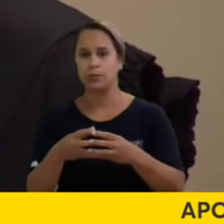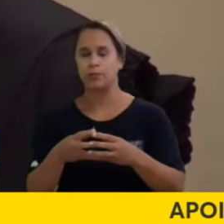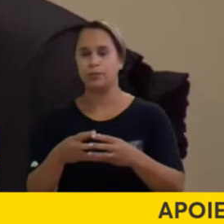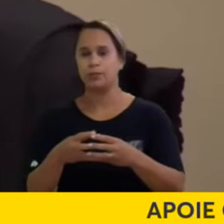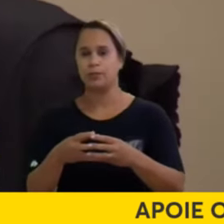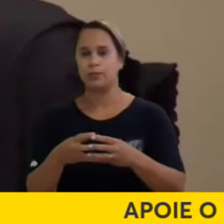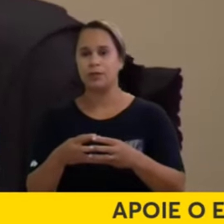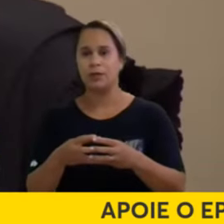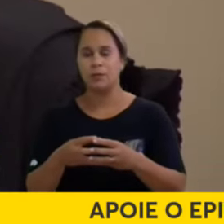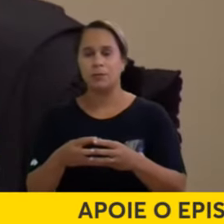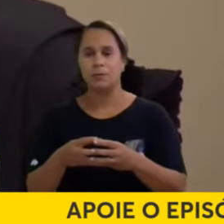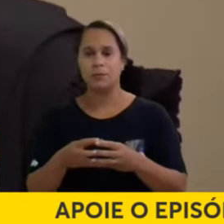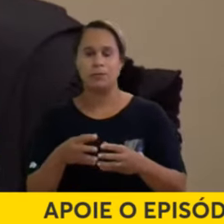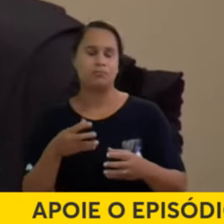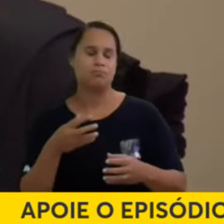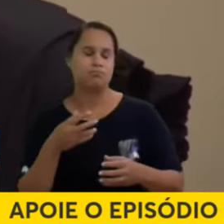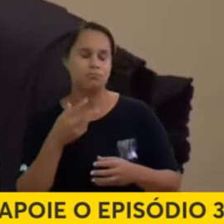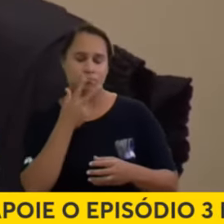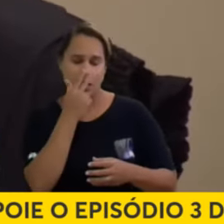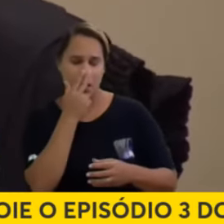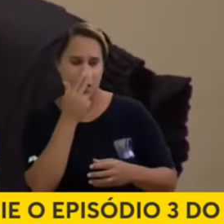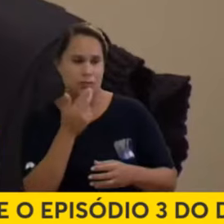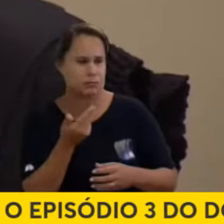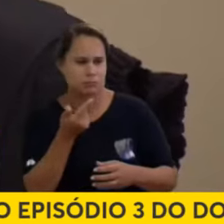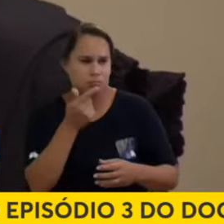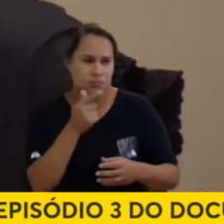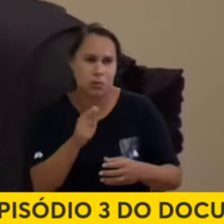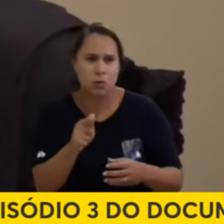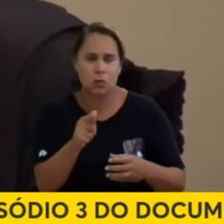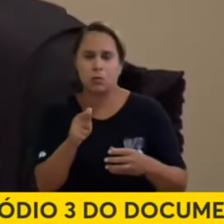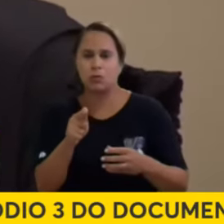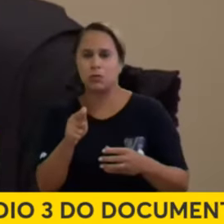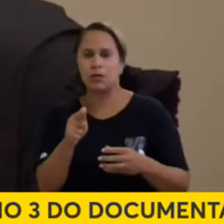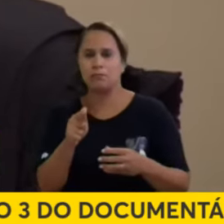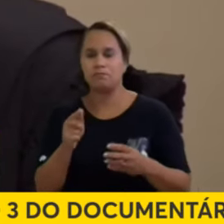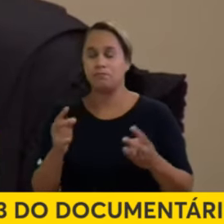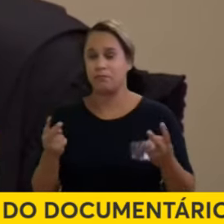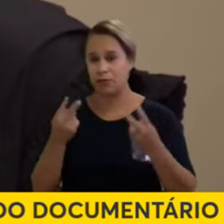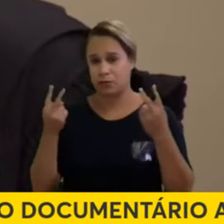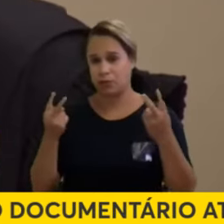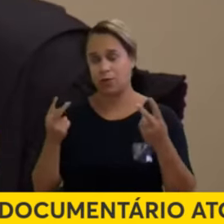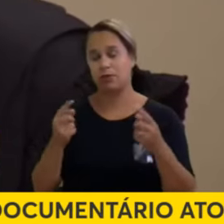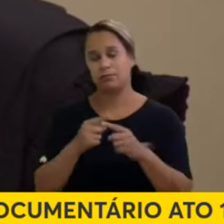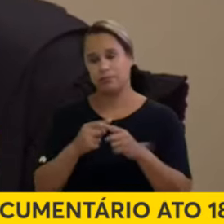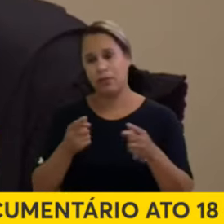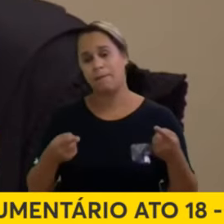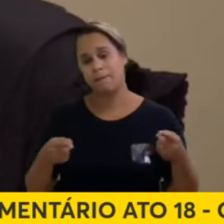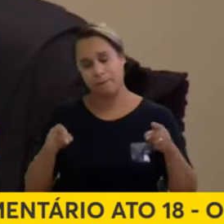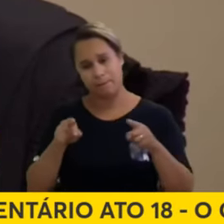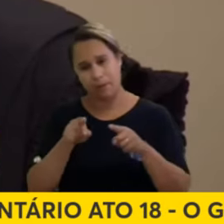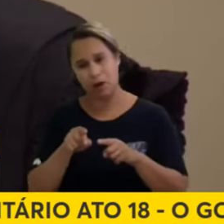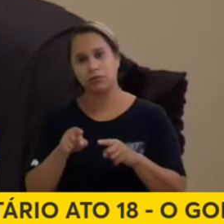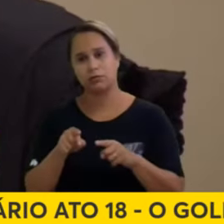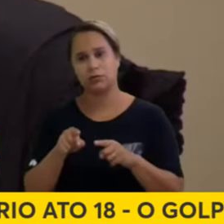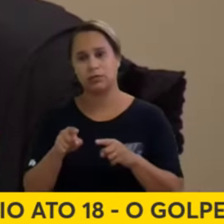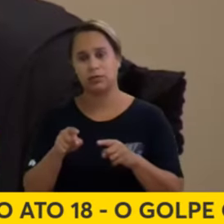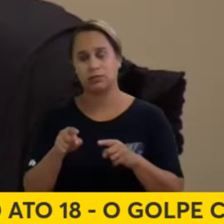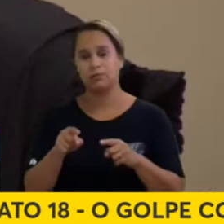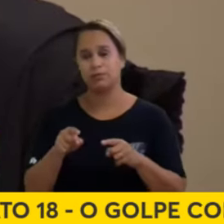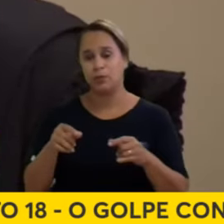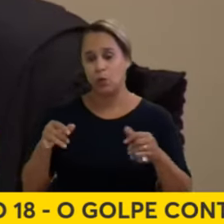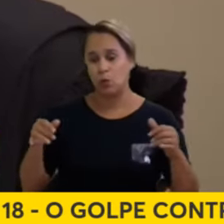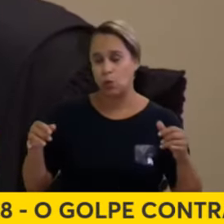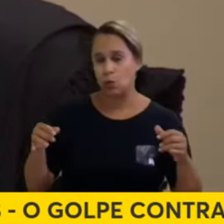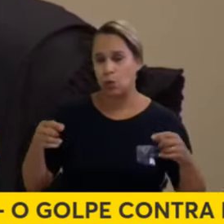intenção de fortalecimento de nomes e ampliação do debate político aliás Isso faz parte do jogo político e por vezes não implica despesas em